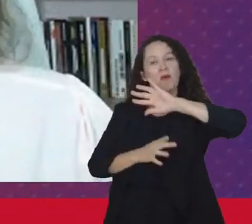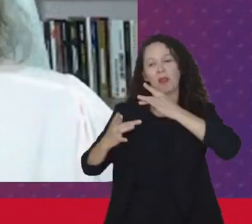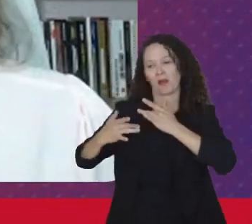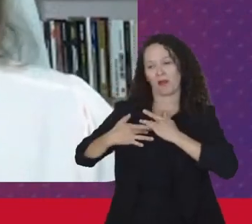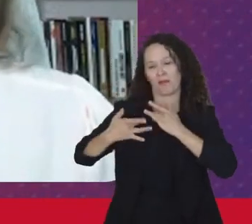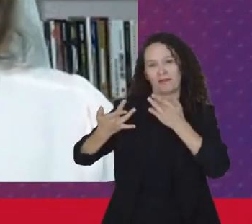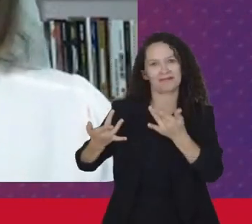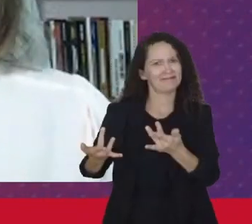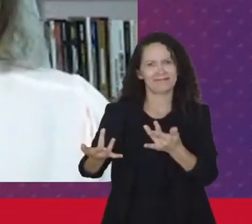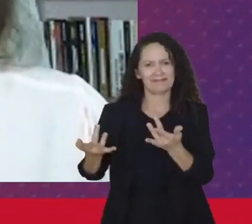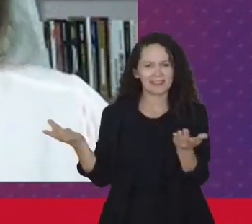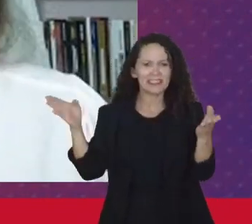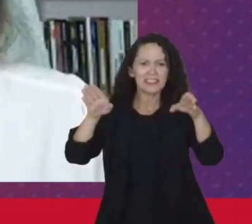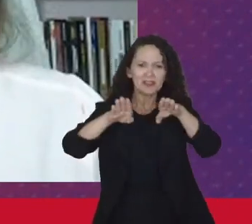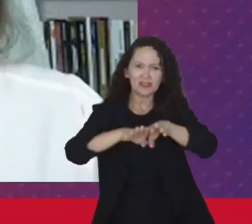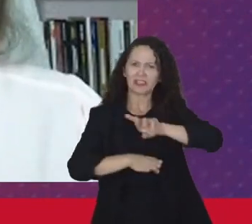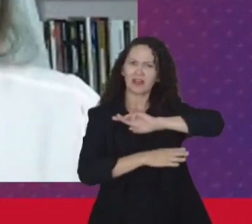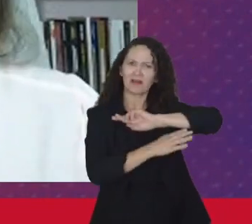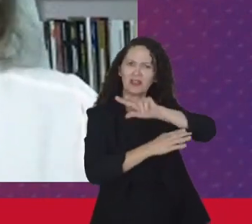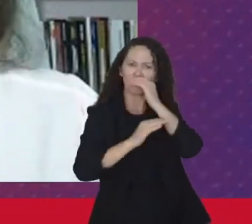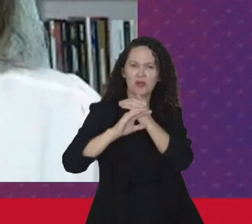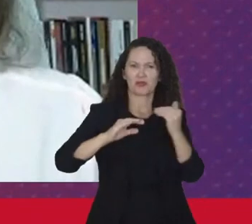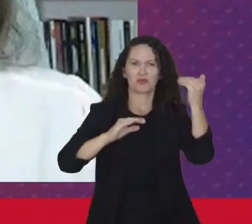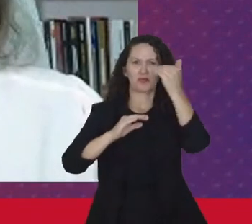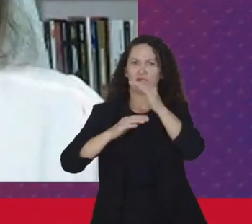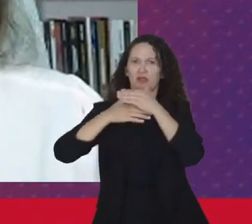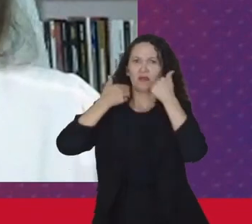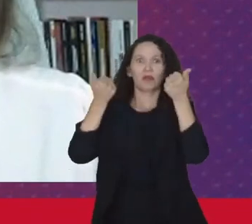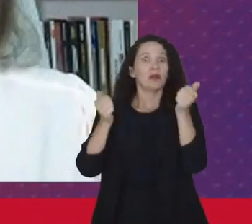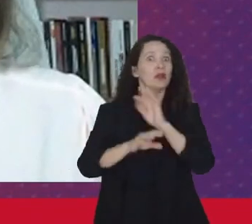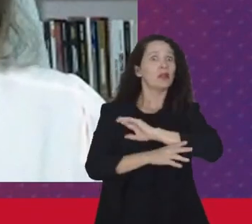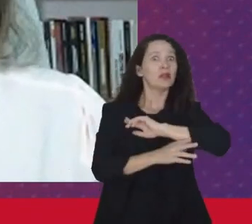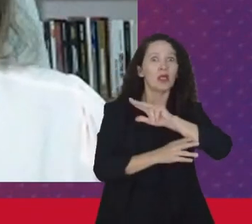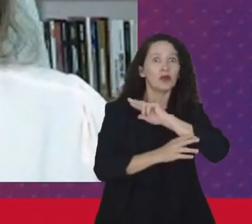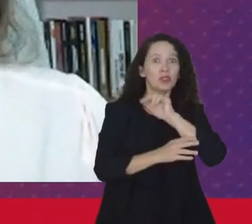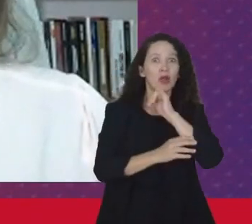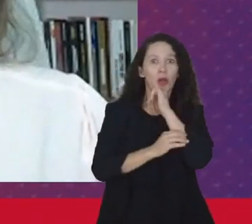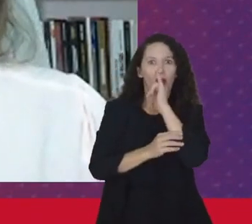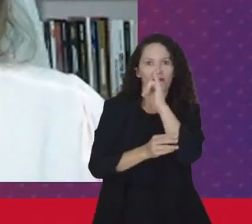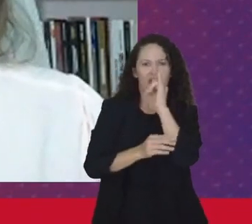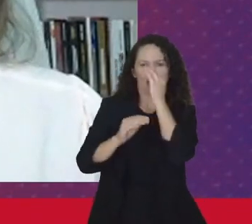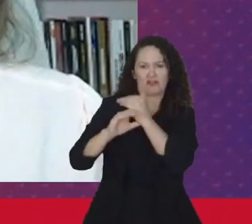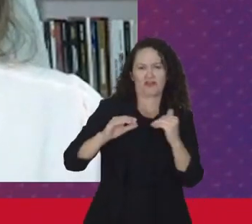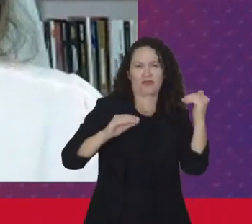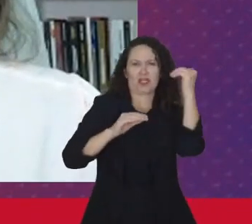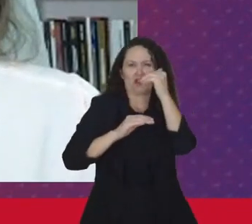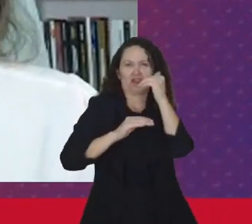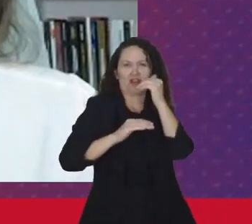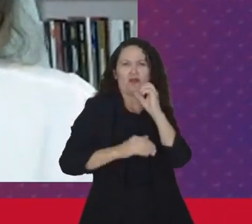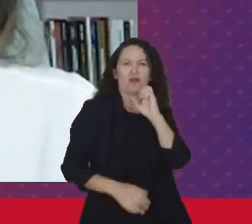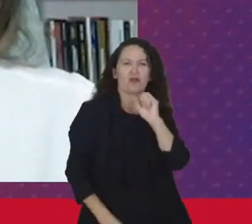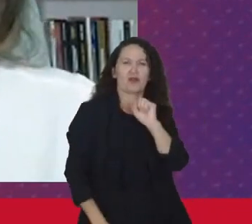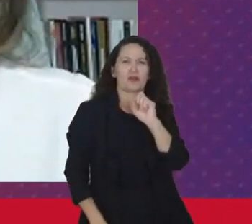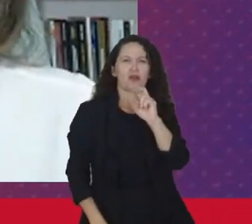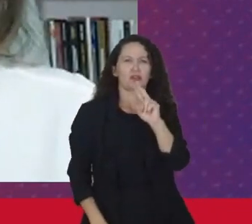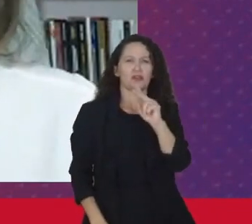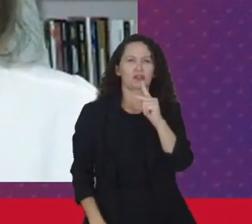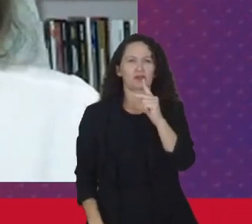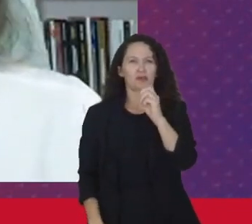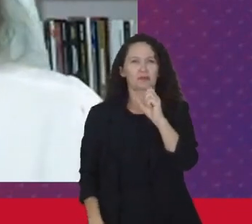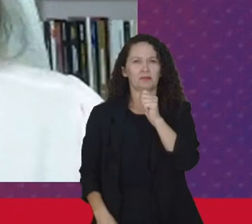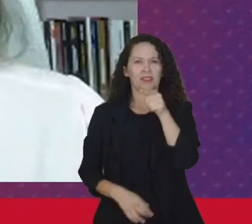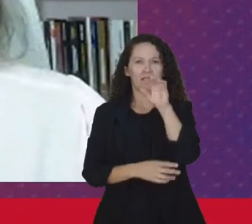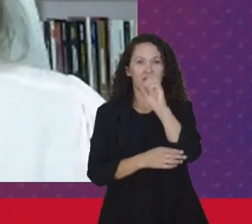compaixão. E inclusão também não é superação. Inclusive, o discurso da superação é aquele que